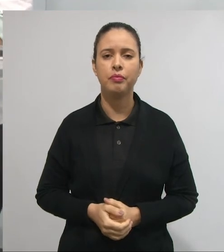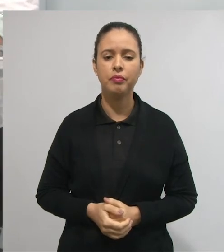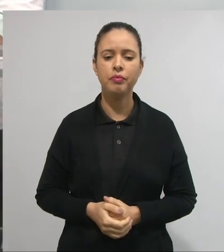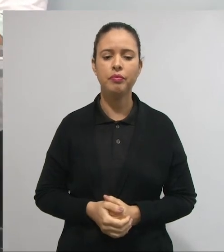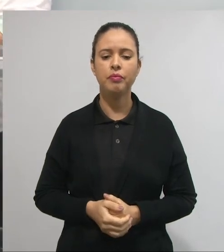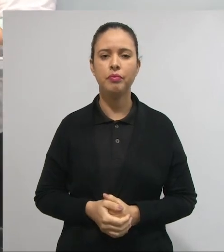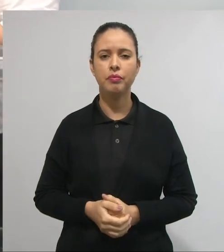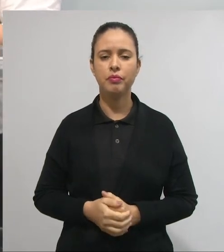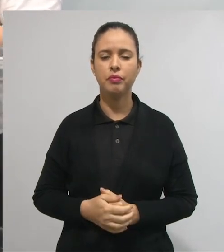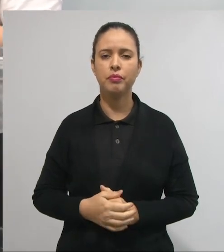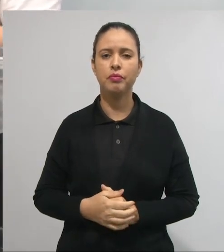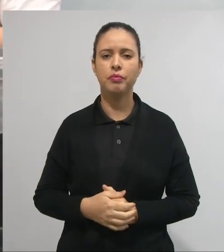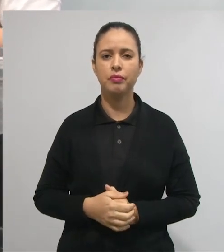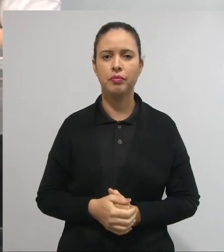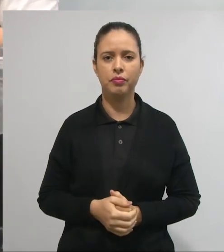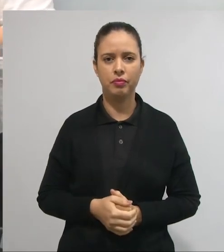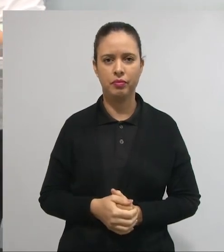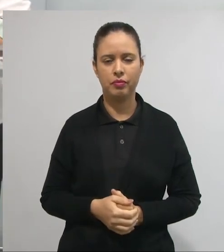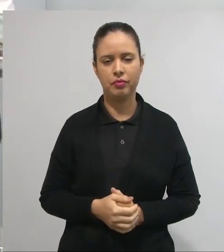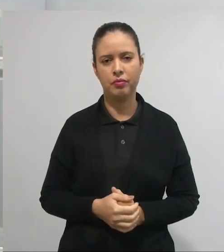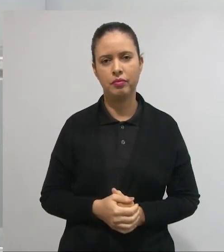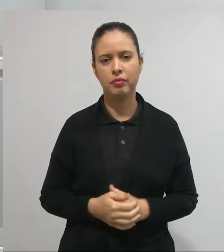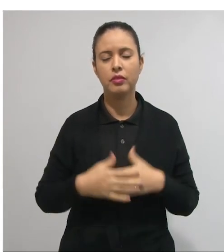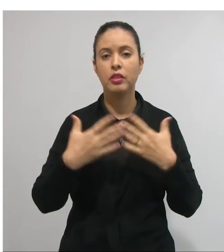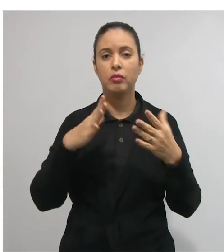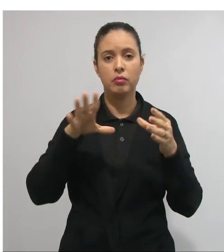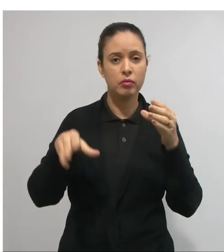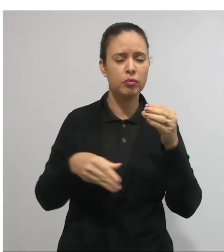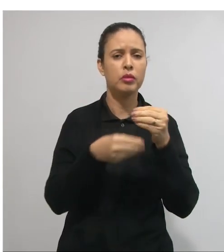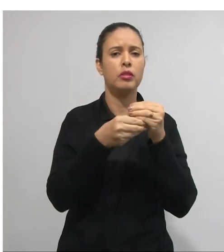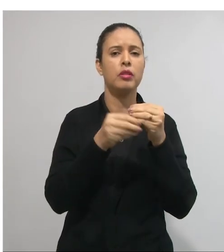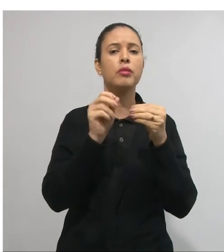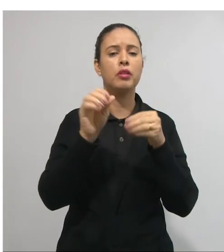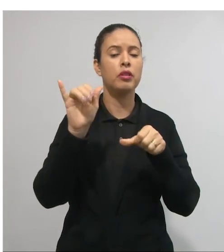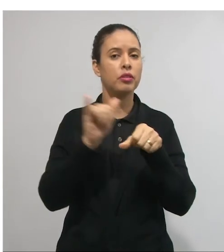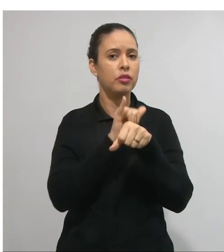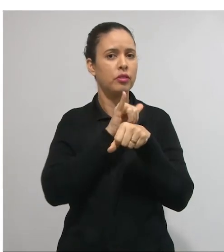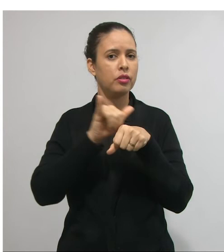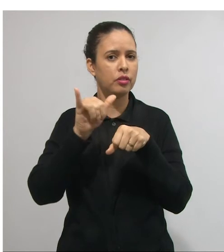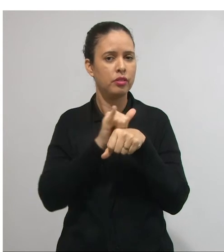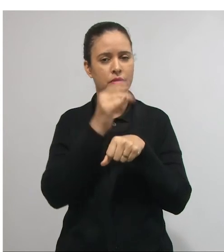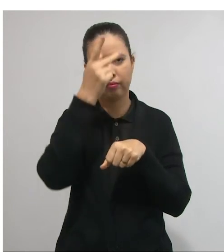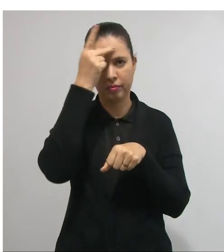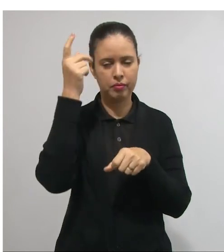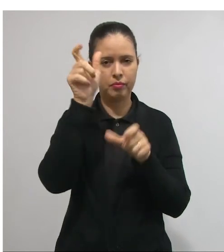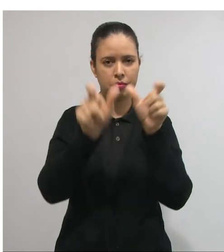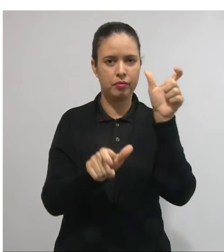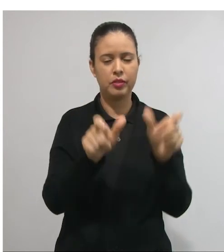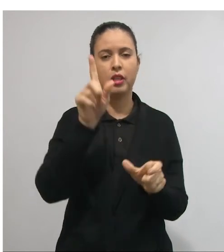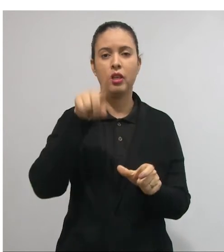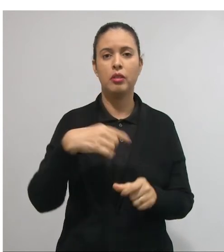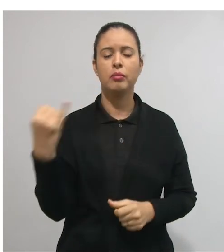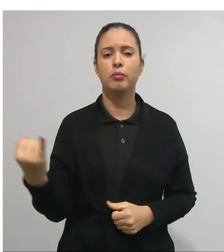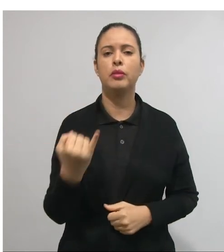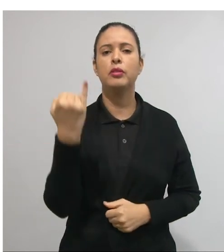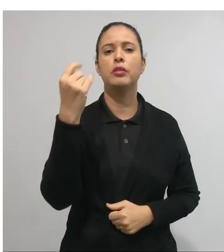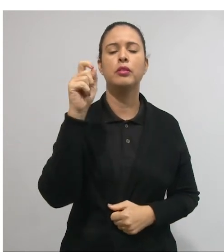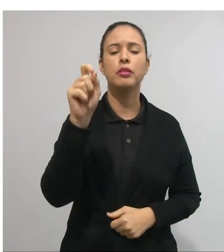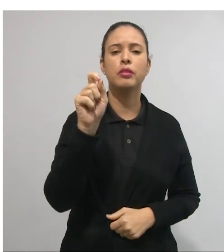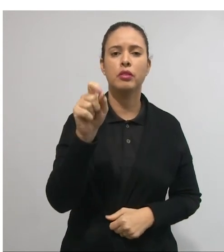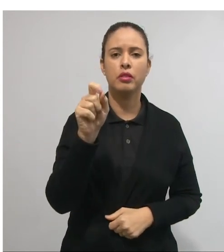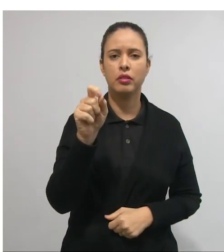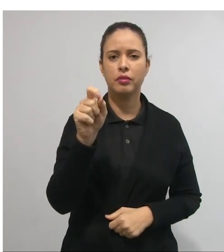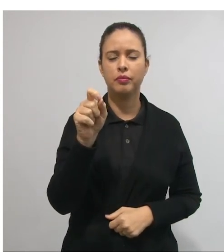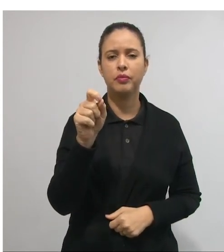voltar. Então, para a implementação dessas estratégias de pessoas, é importante alinhar